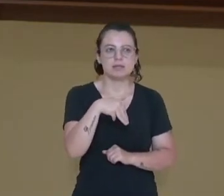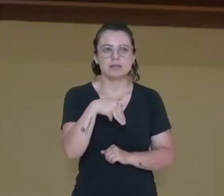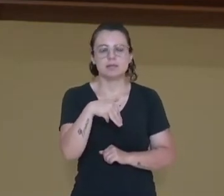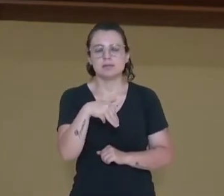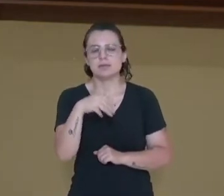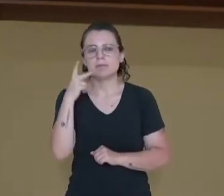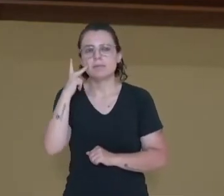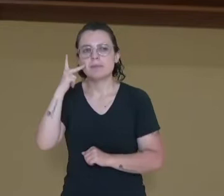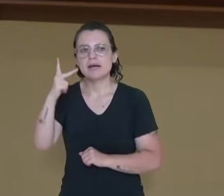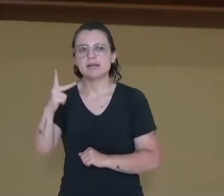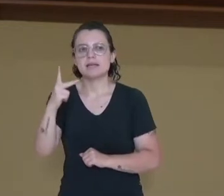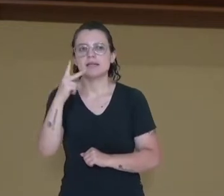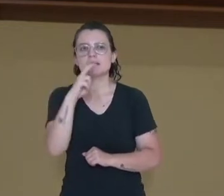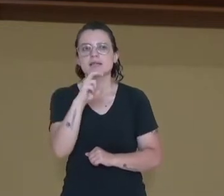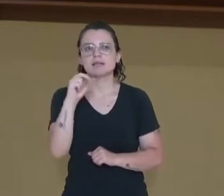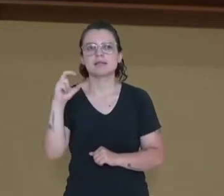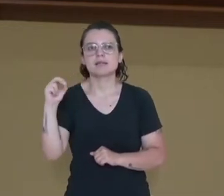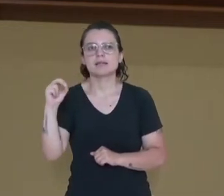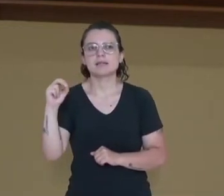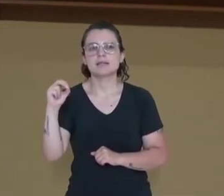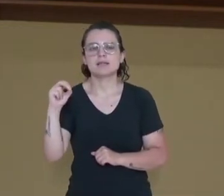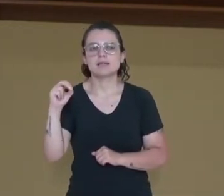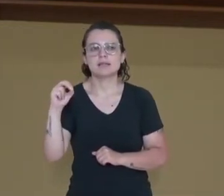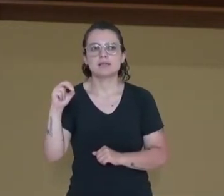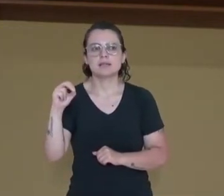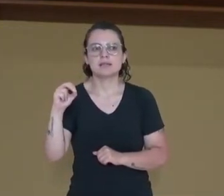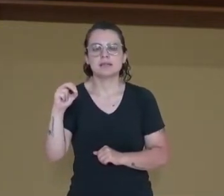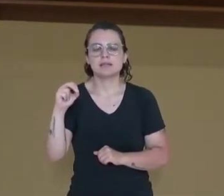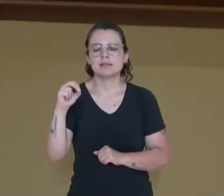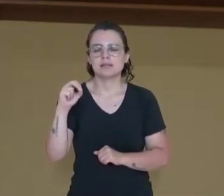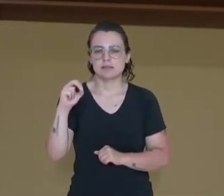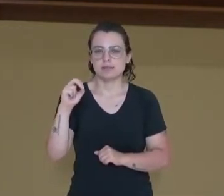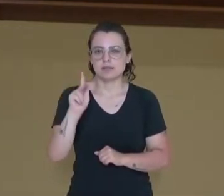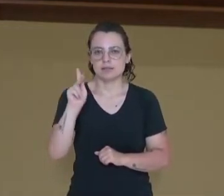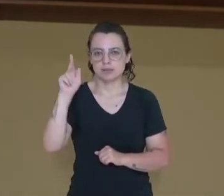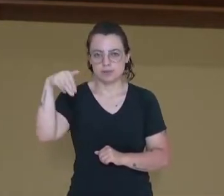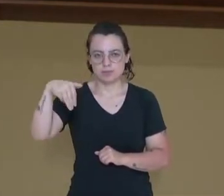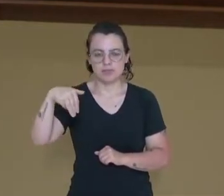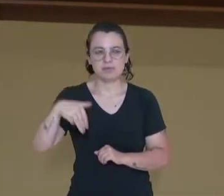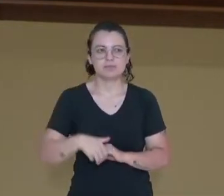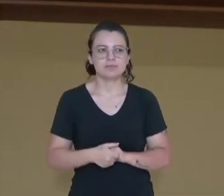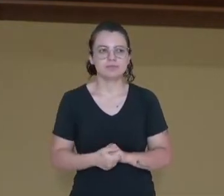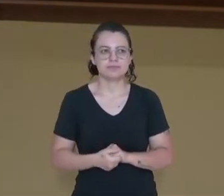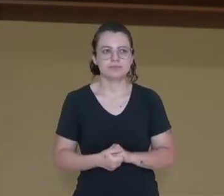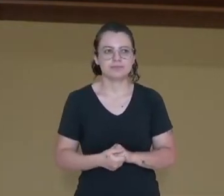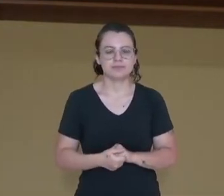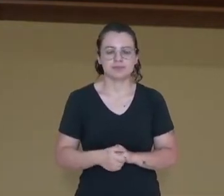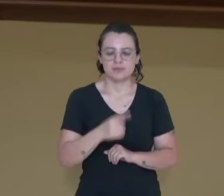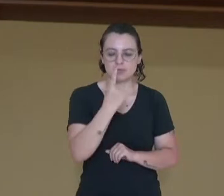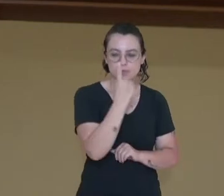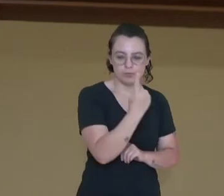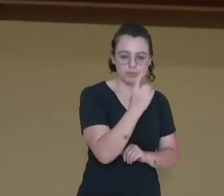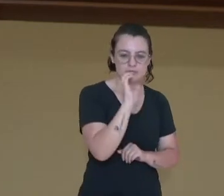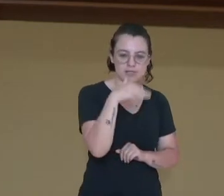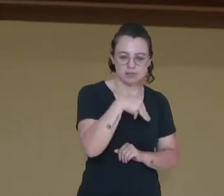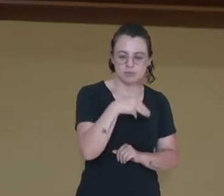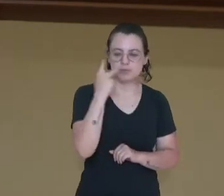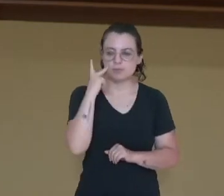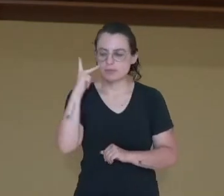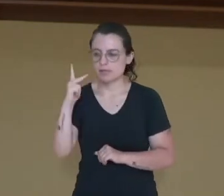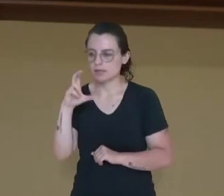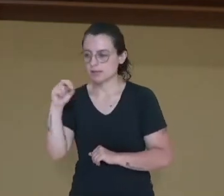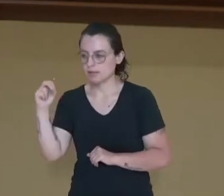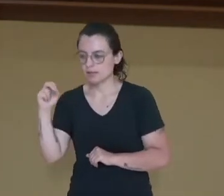está para 500 quilômetros, ok? 1 centímetro está para